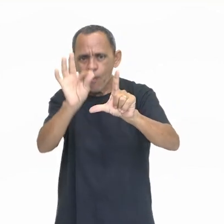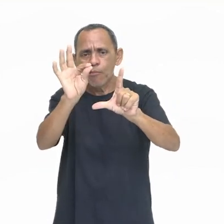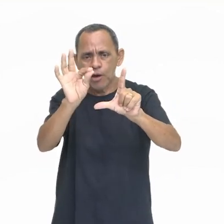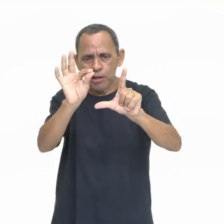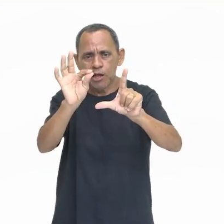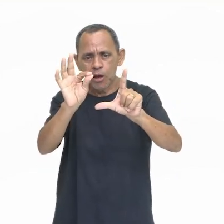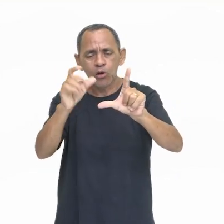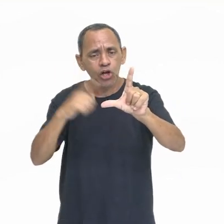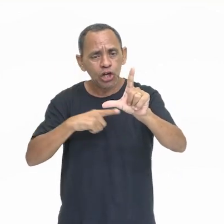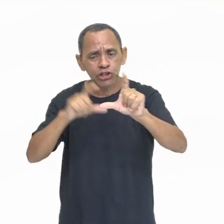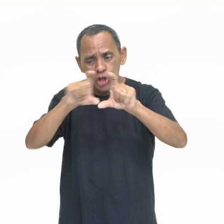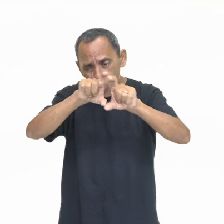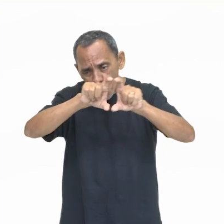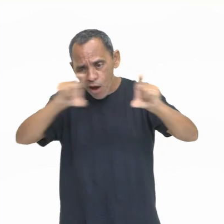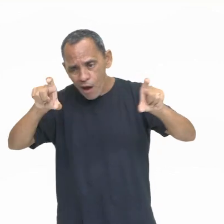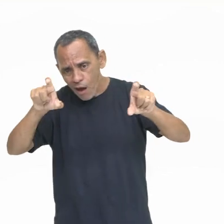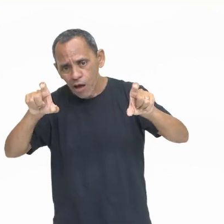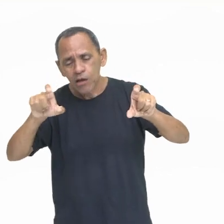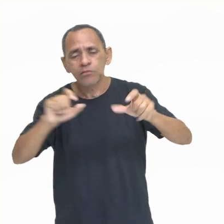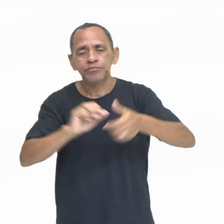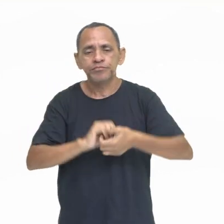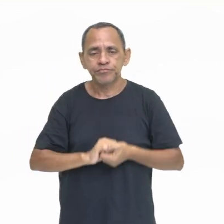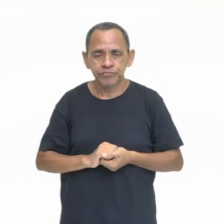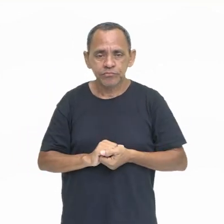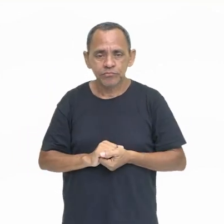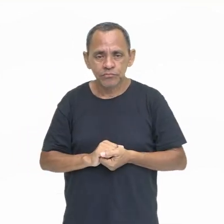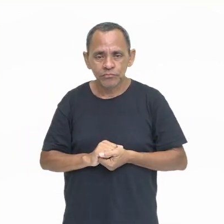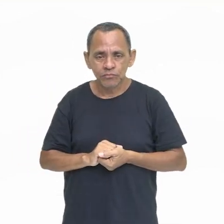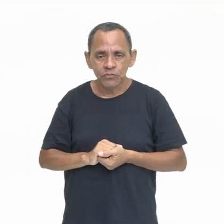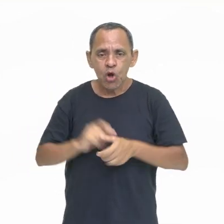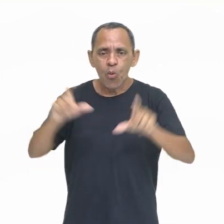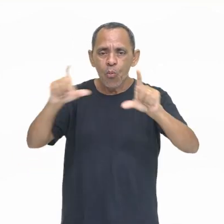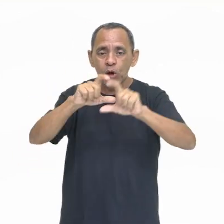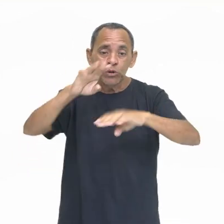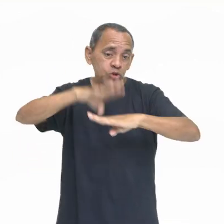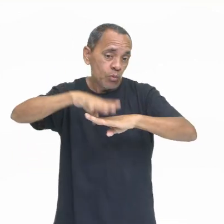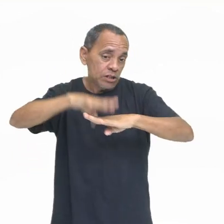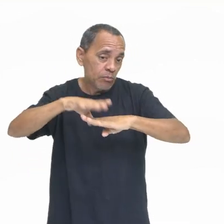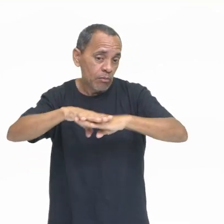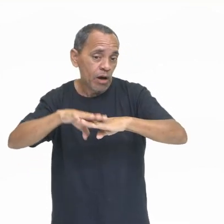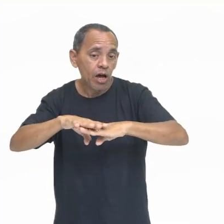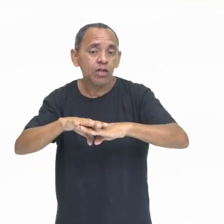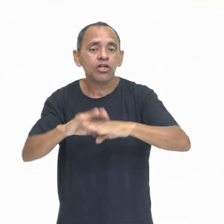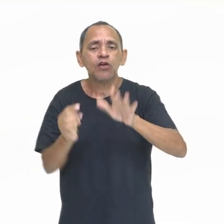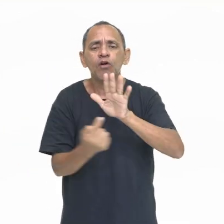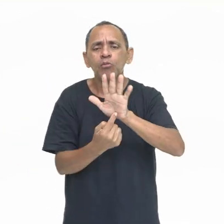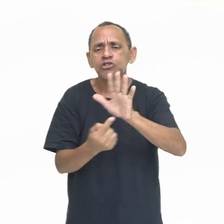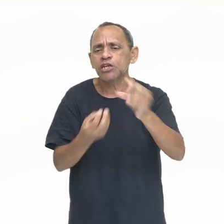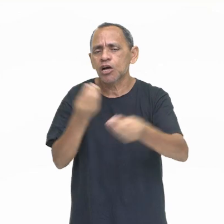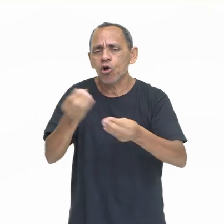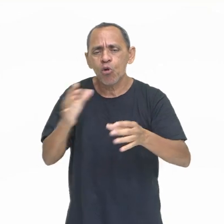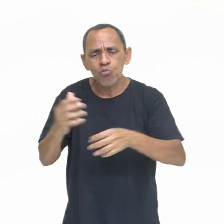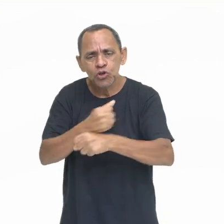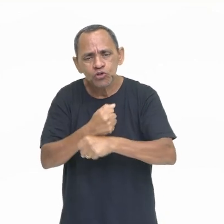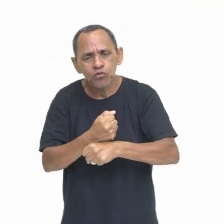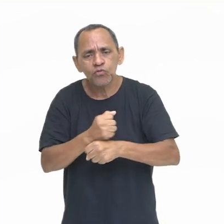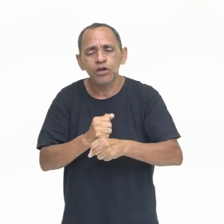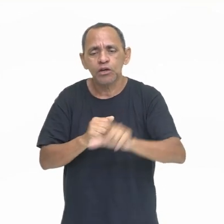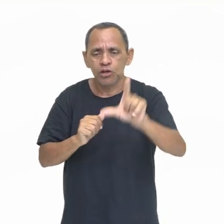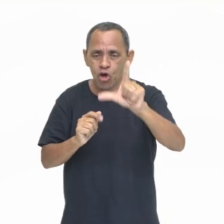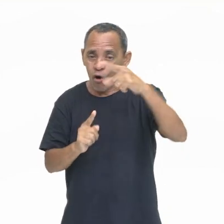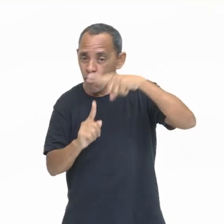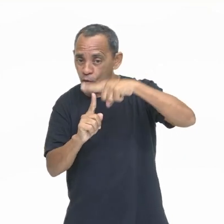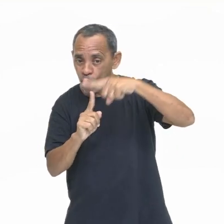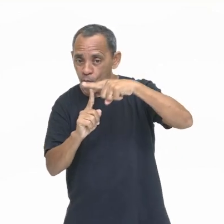uma fórmula, certo? Uma relação matemática que nos dá essa informação. Então, olha só, para determinarmos as coordenadas do vértice de uma